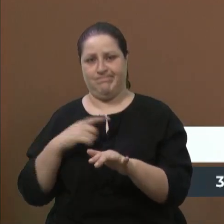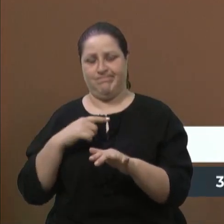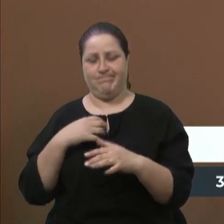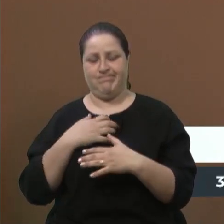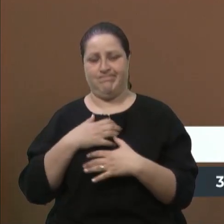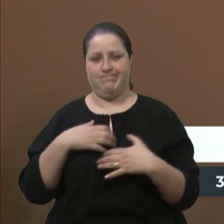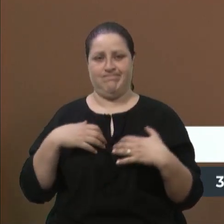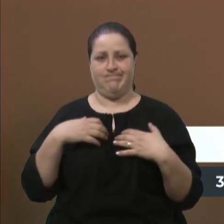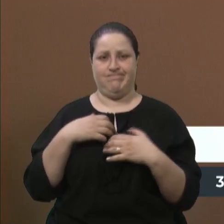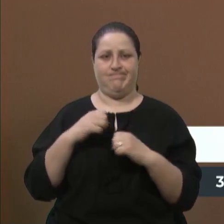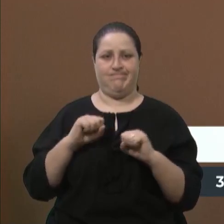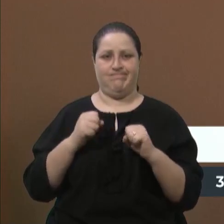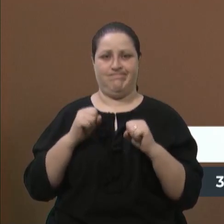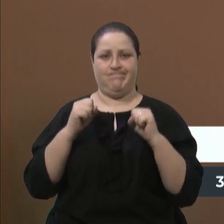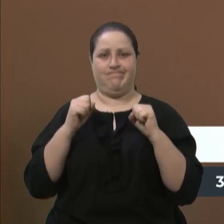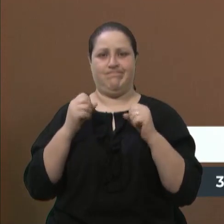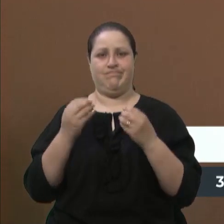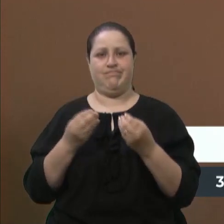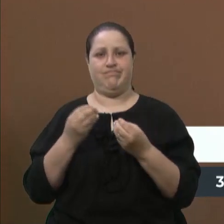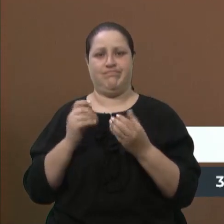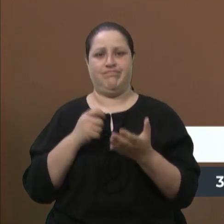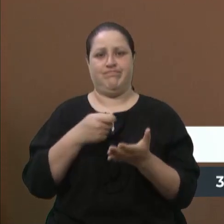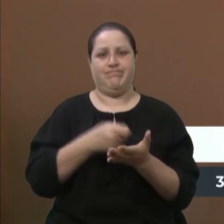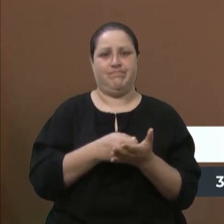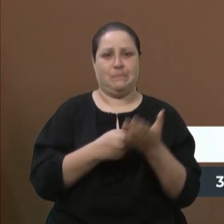como iriam pagar esse